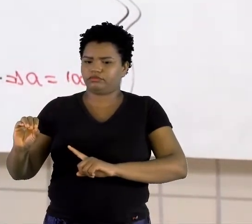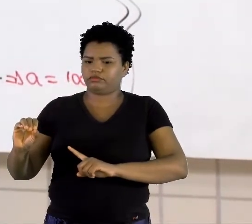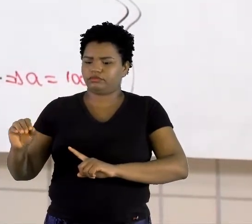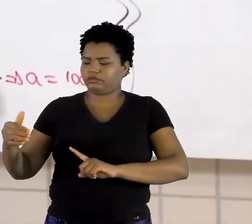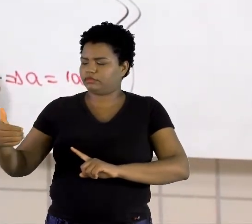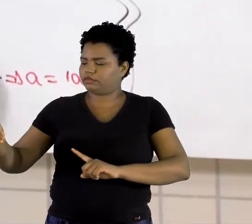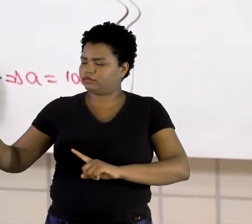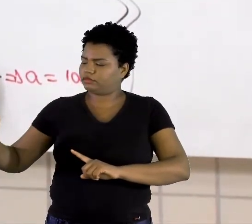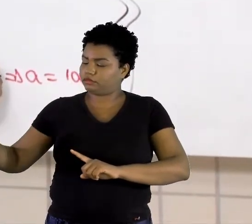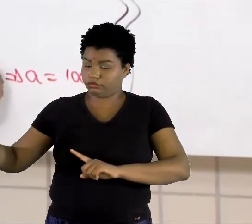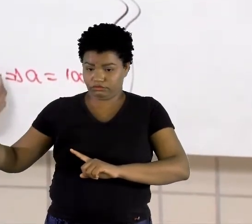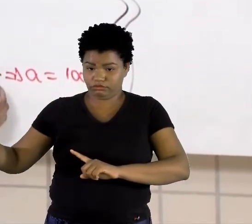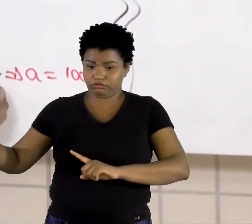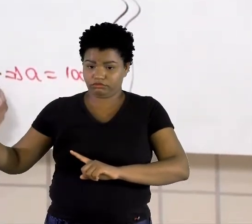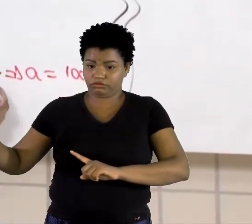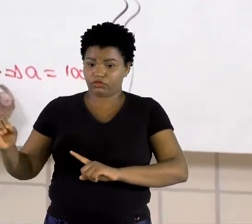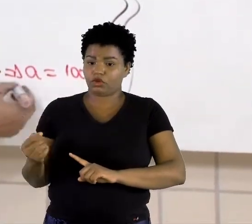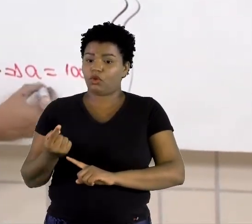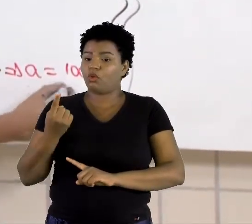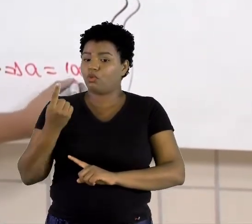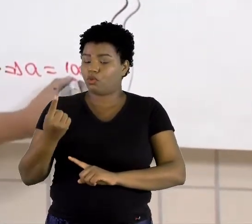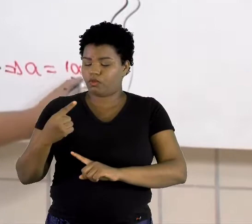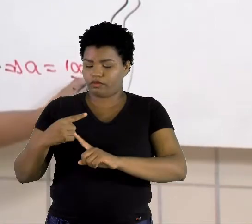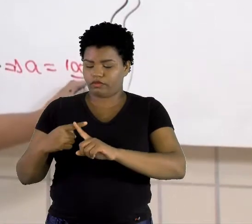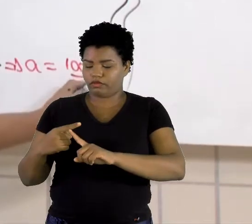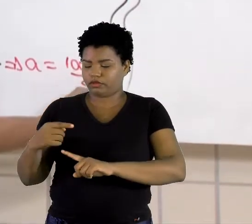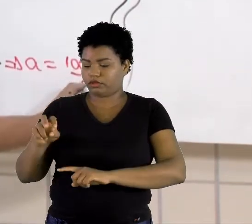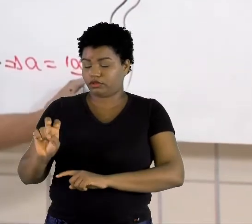100. 1 vezes 5,